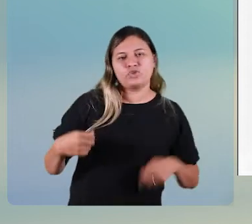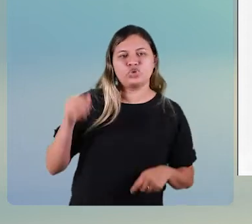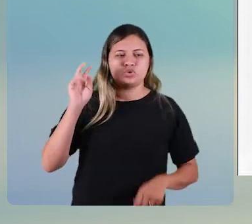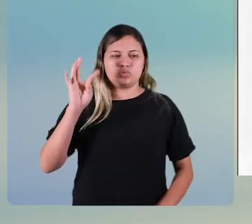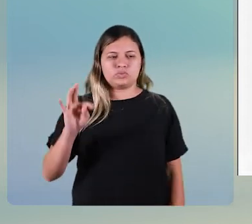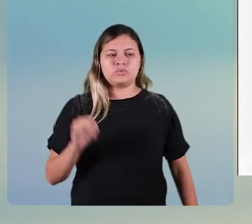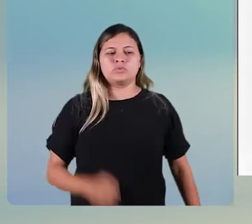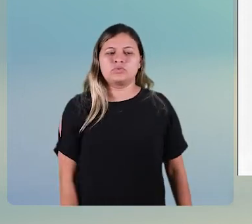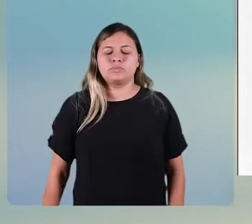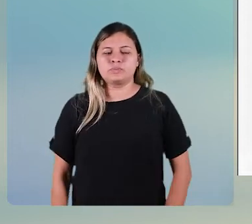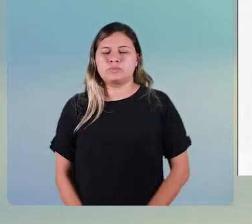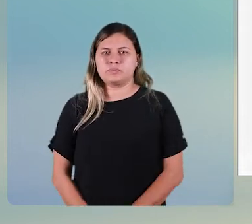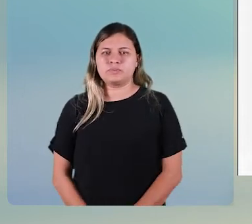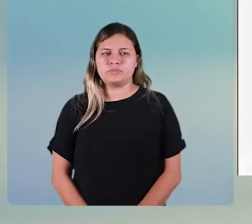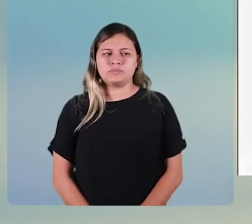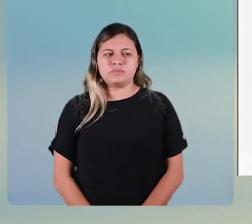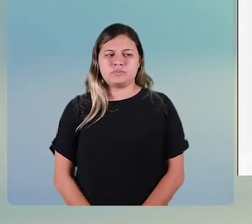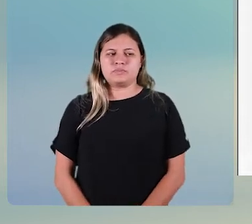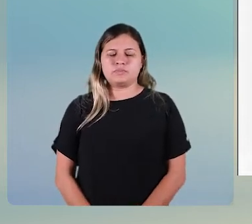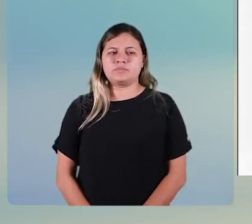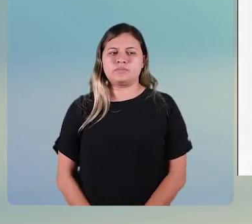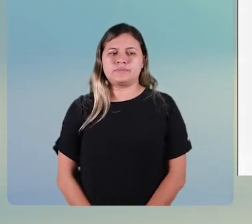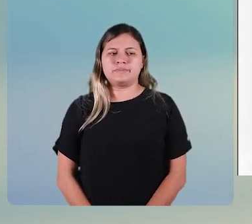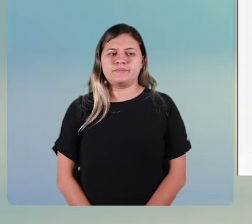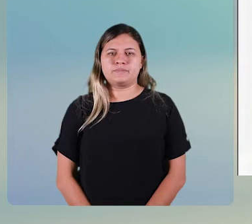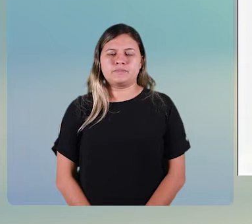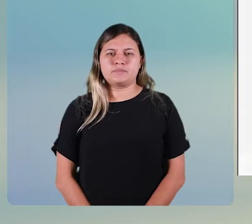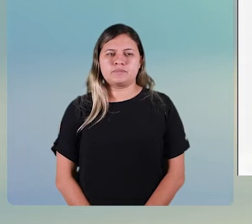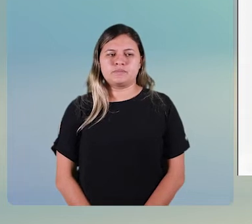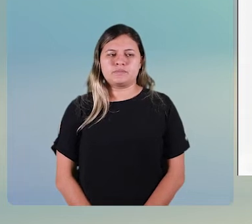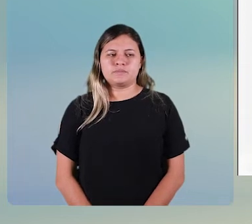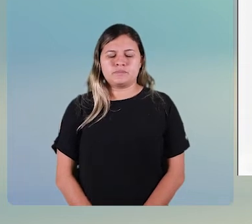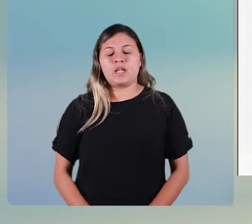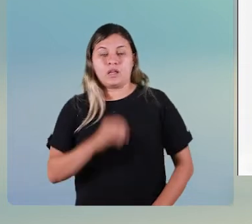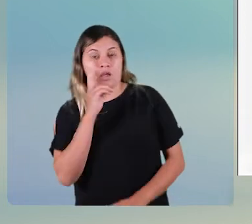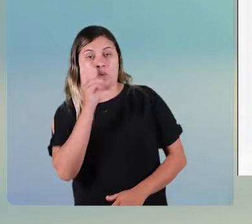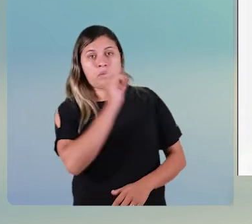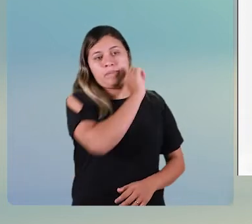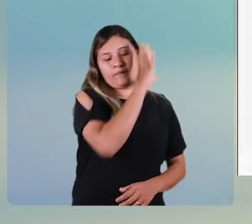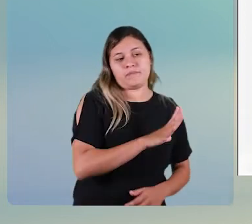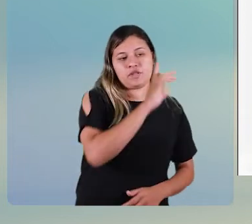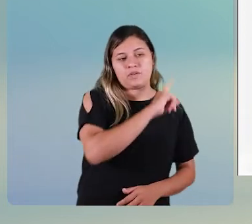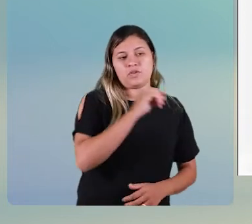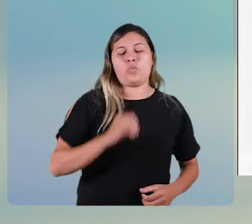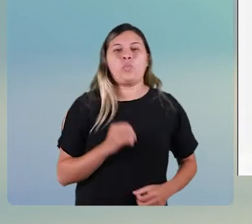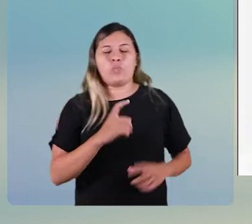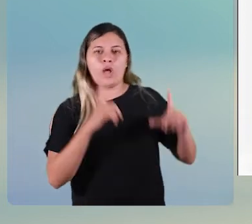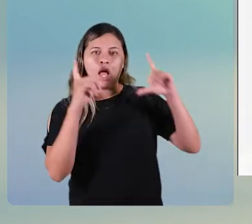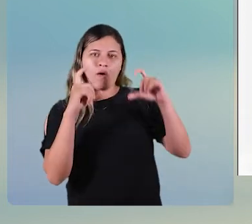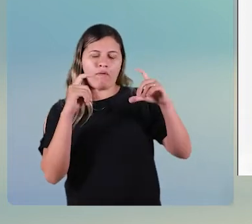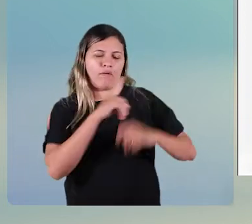biodiesel, mais a glicerina, tá bom? Reação de transesterificação. Tá aí, eu coloquei para vocês, né, uma